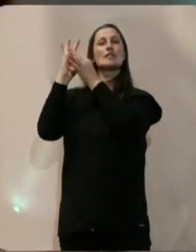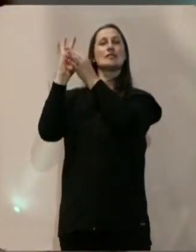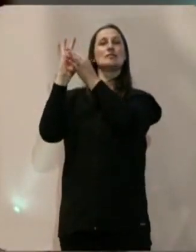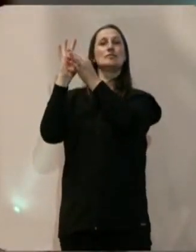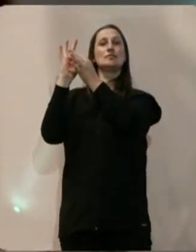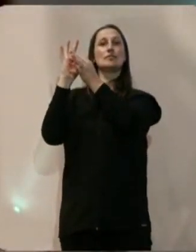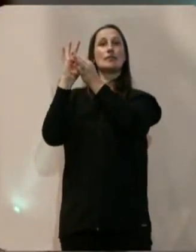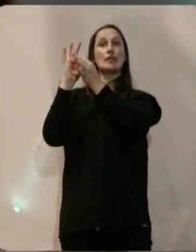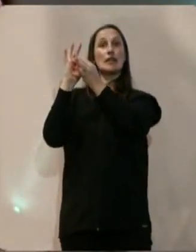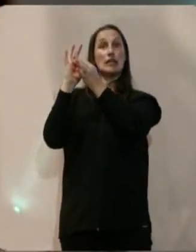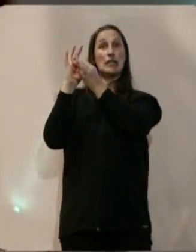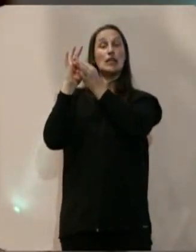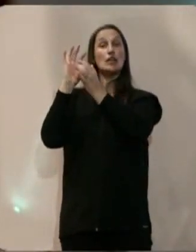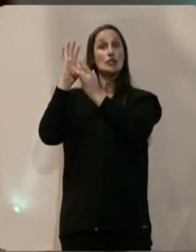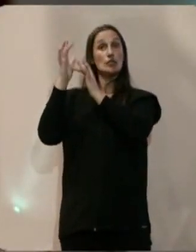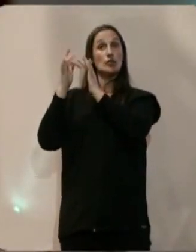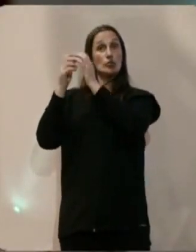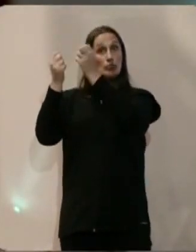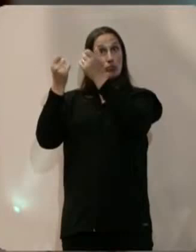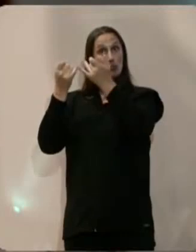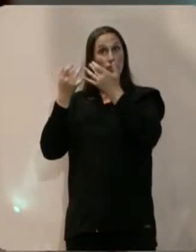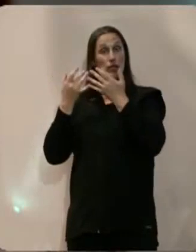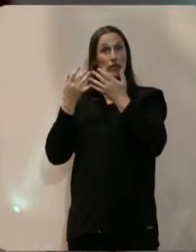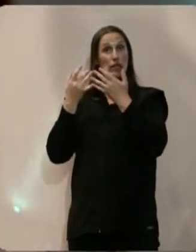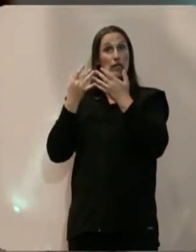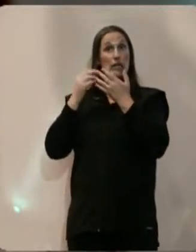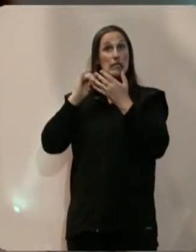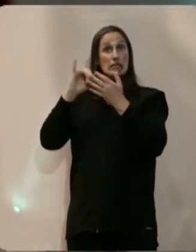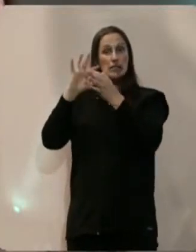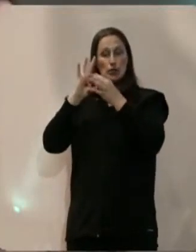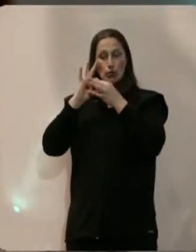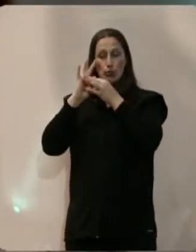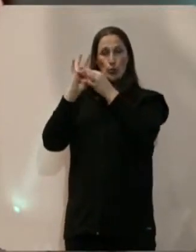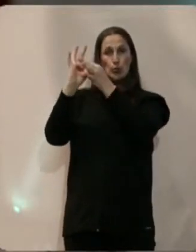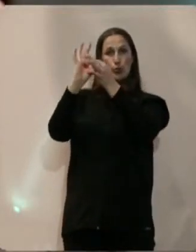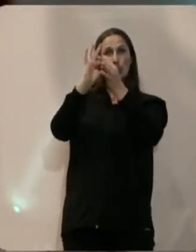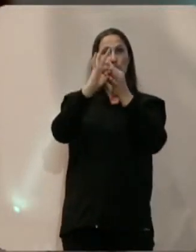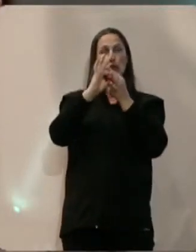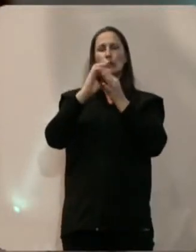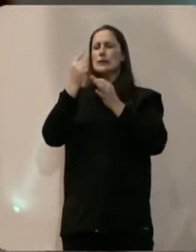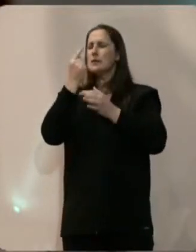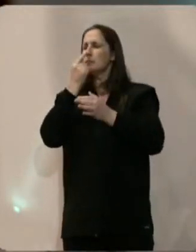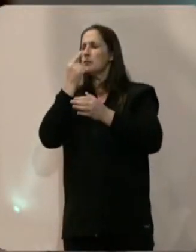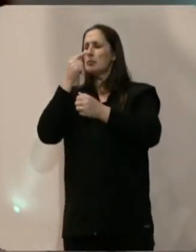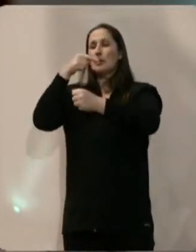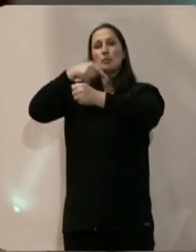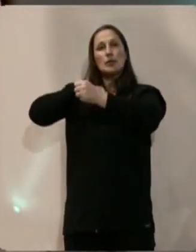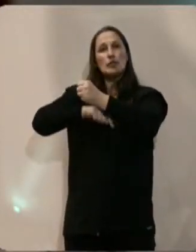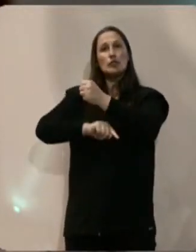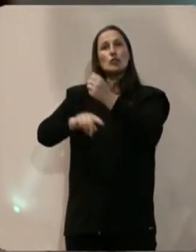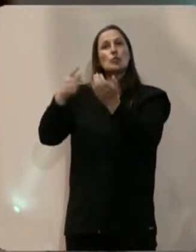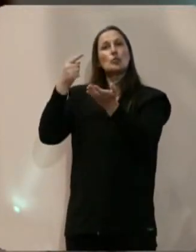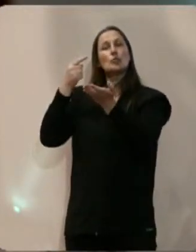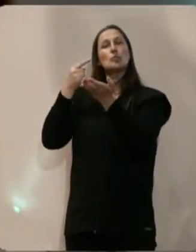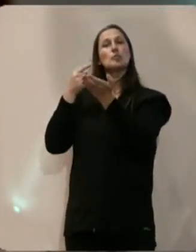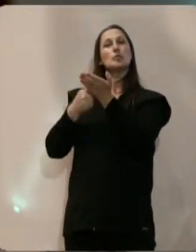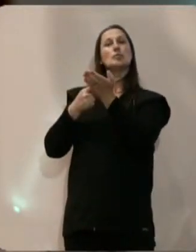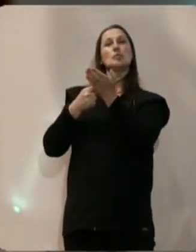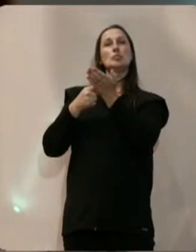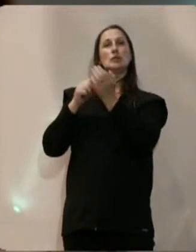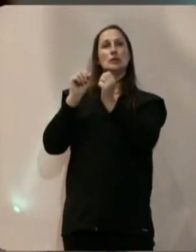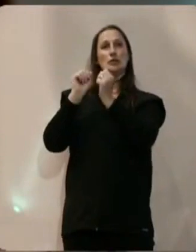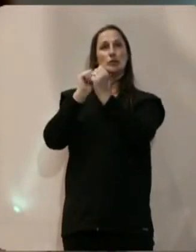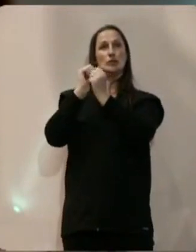gente permanecer unido com Ele, isto é, em comunhão, intimidade, compromisso inabalável com